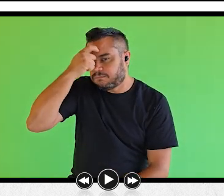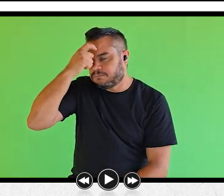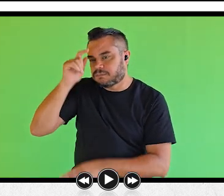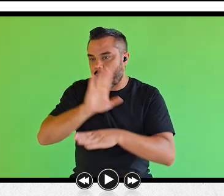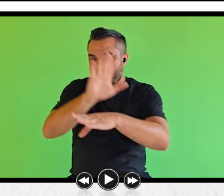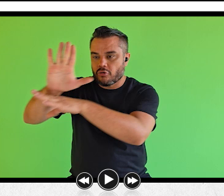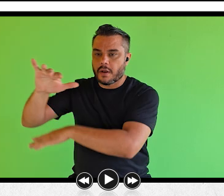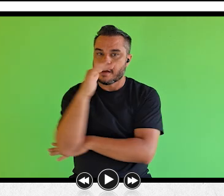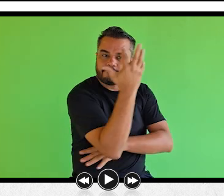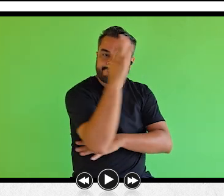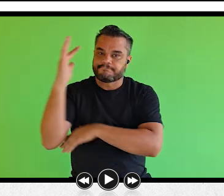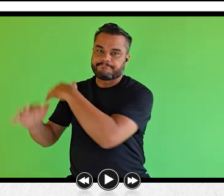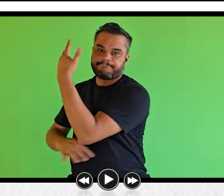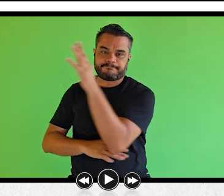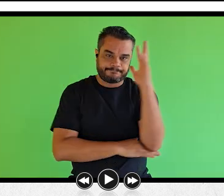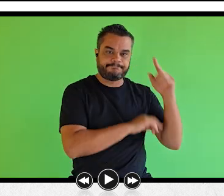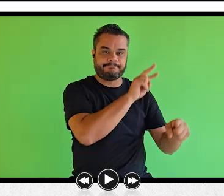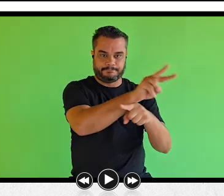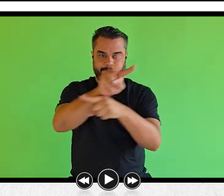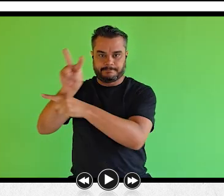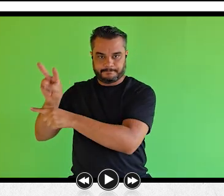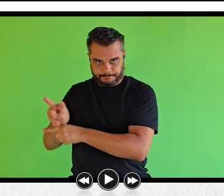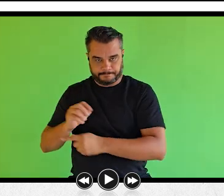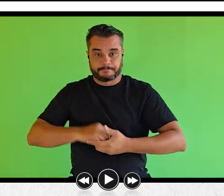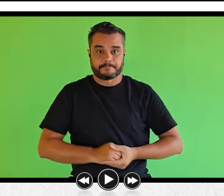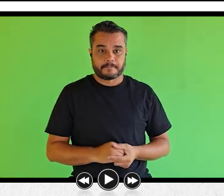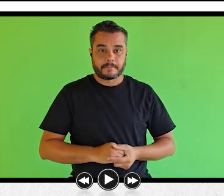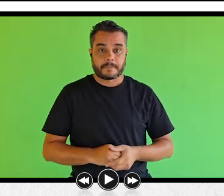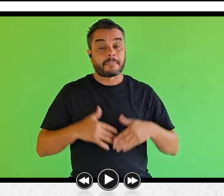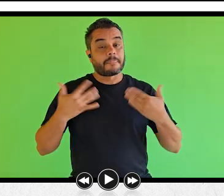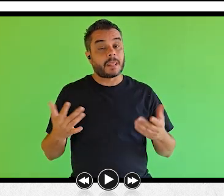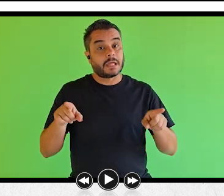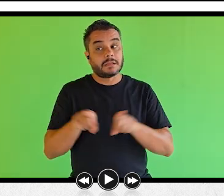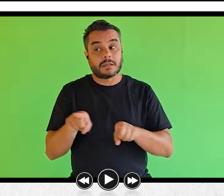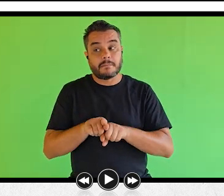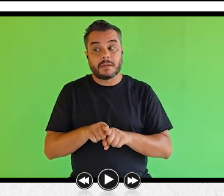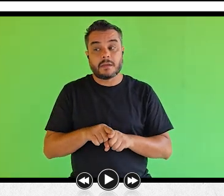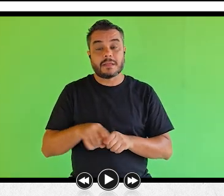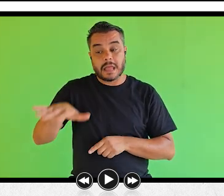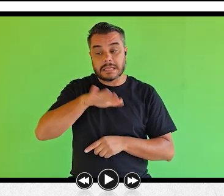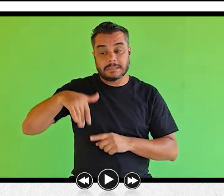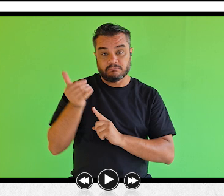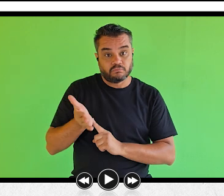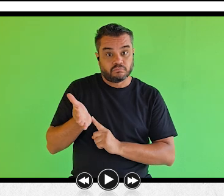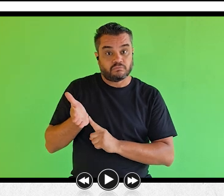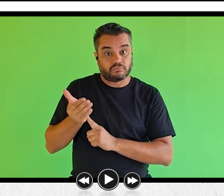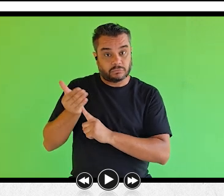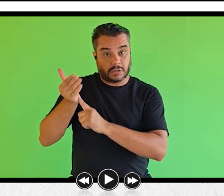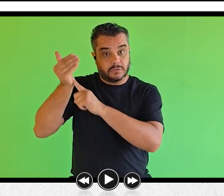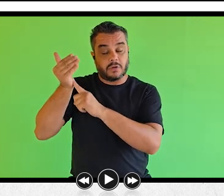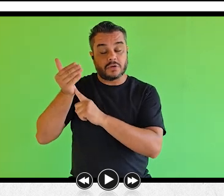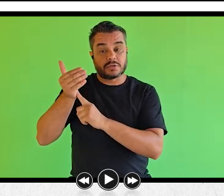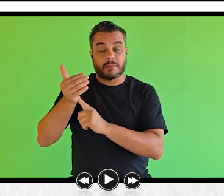o uso de alternativas tecnológicas, como mecanização da triagem ou outras adequações de galpões de triagem para aumentar essa